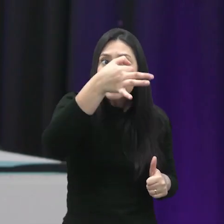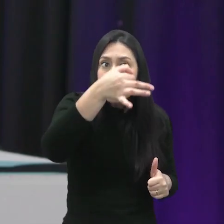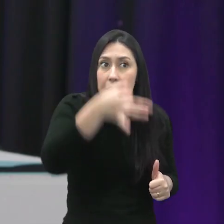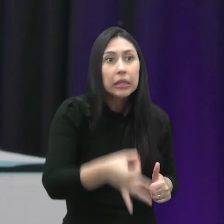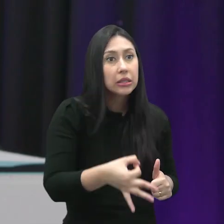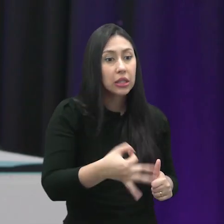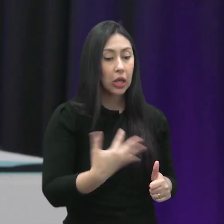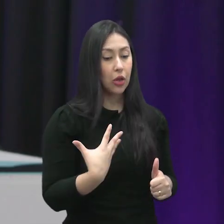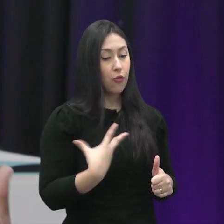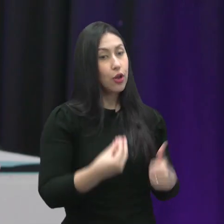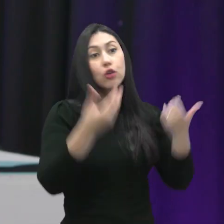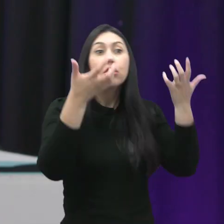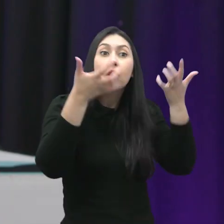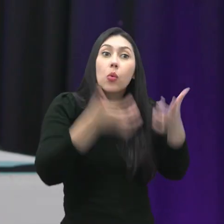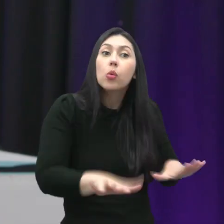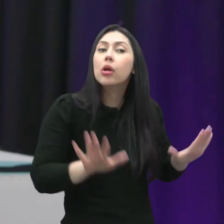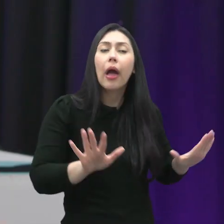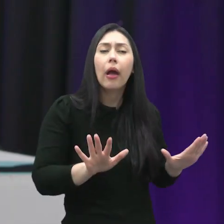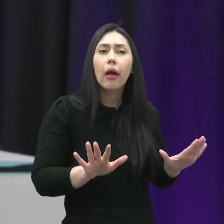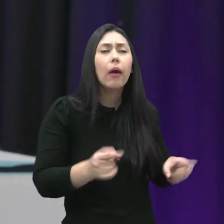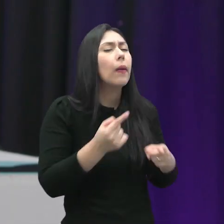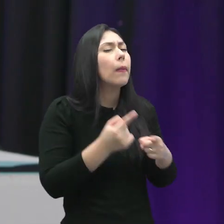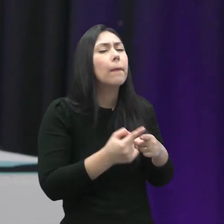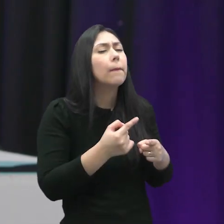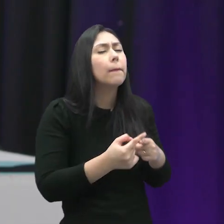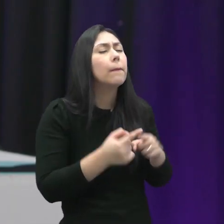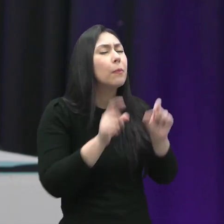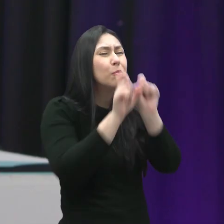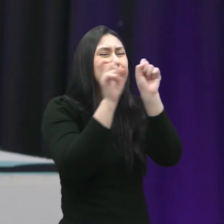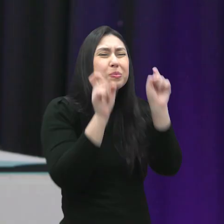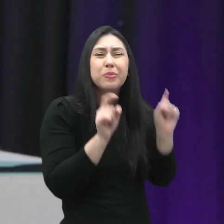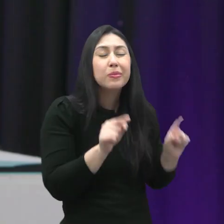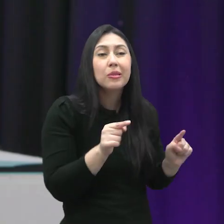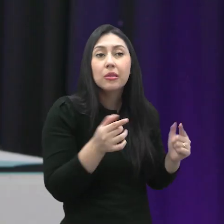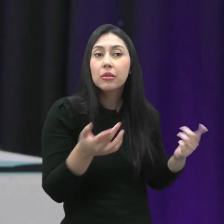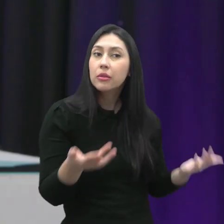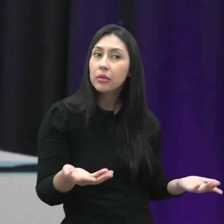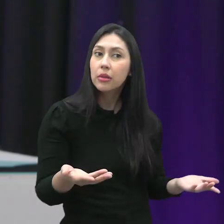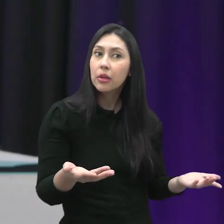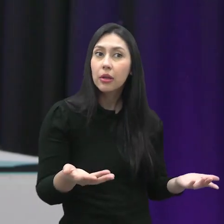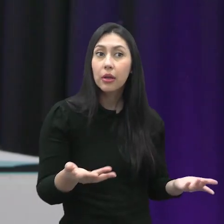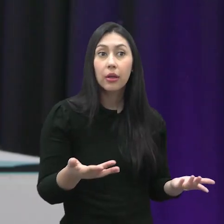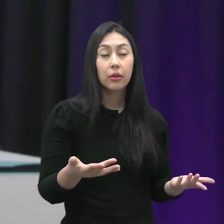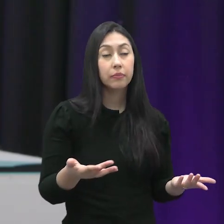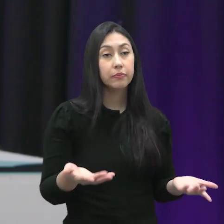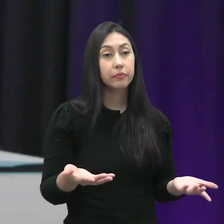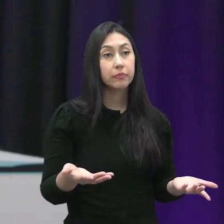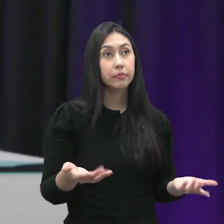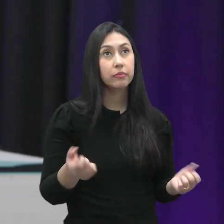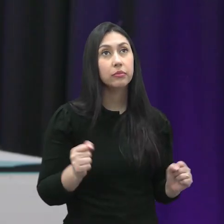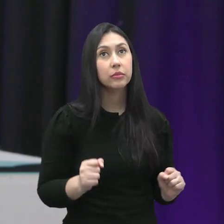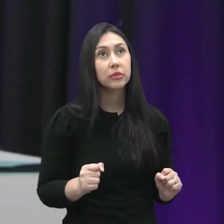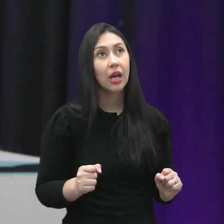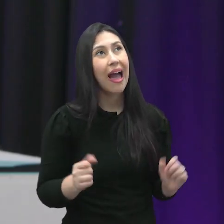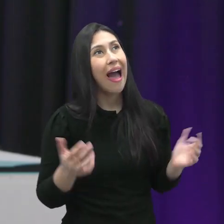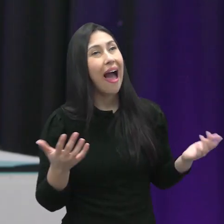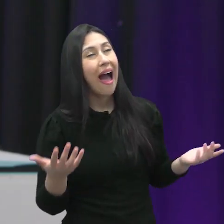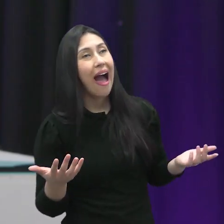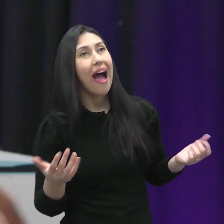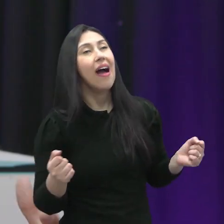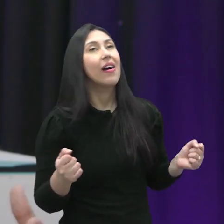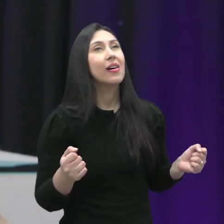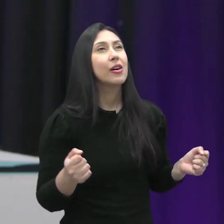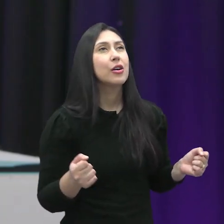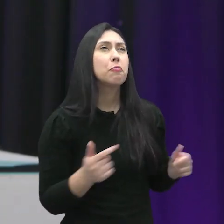certeza que realmente você não quer ter filhos? Qual é o motivo que está fazendo você tomar essa decisão para não ter filhos? Né? É